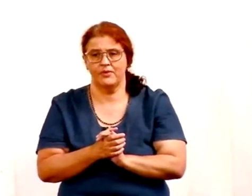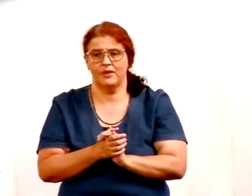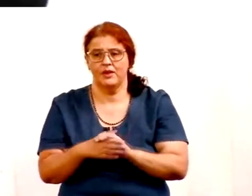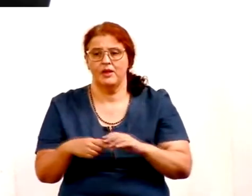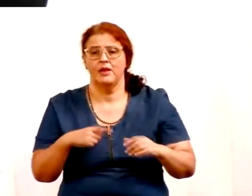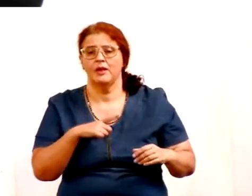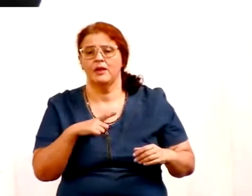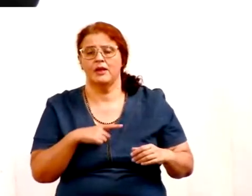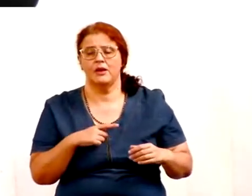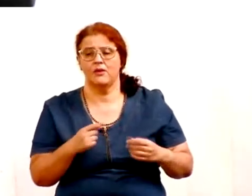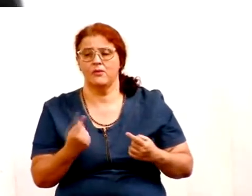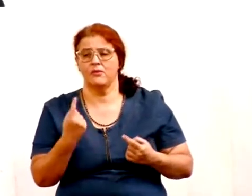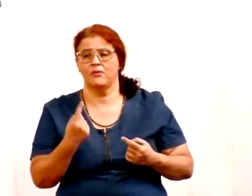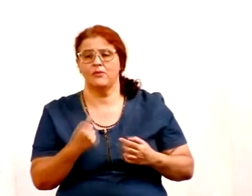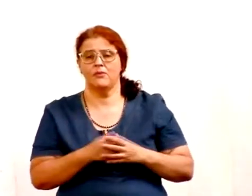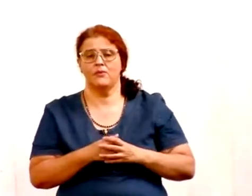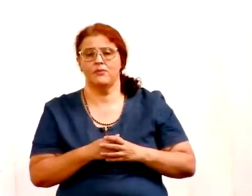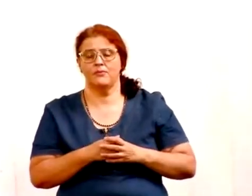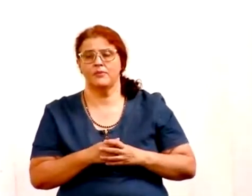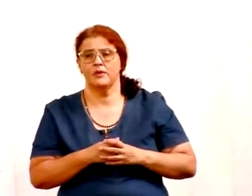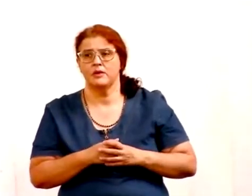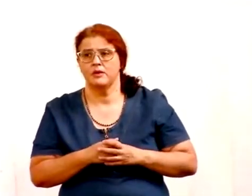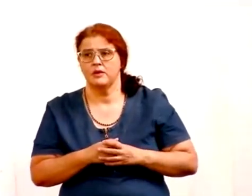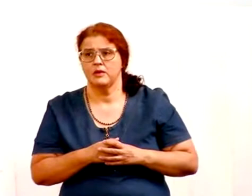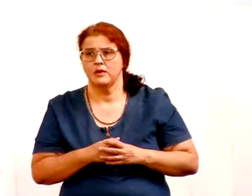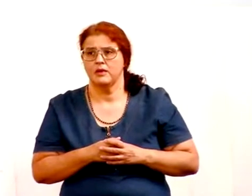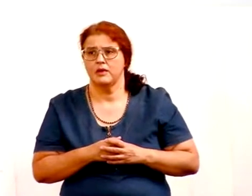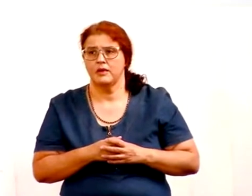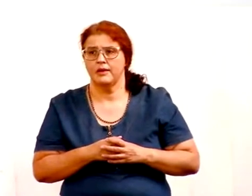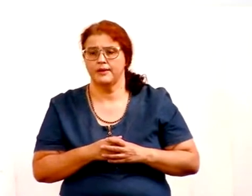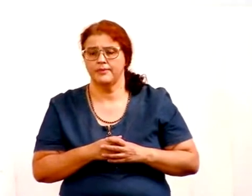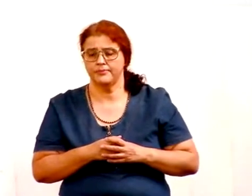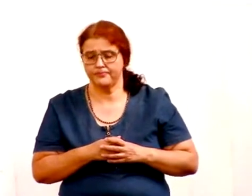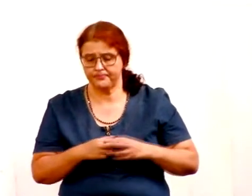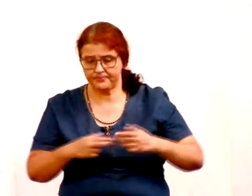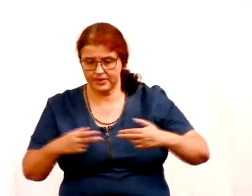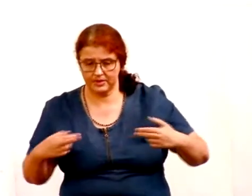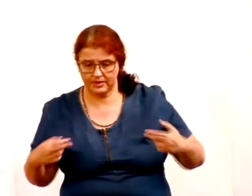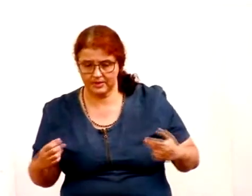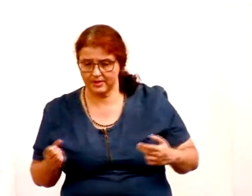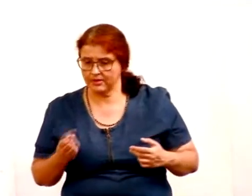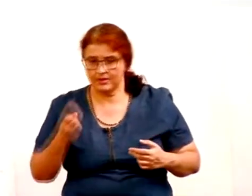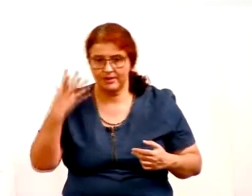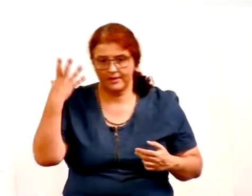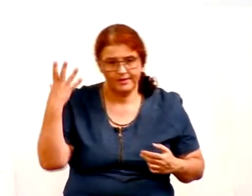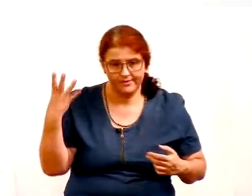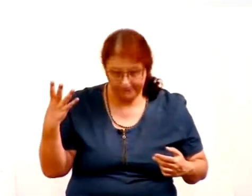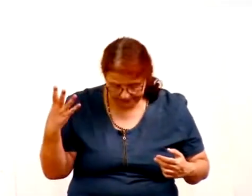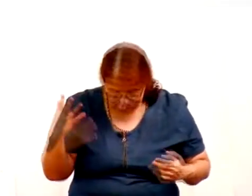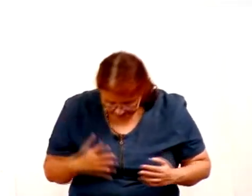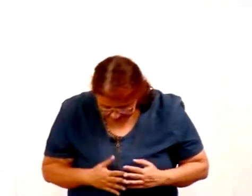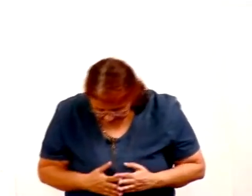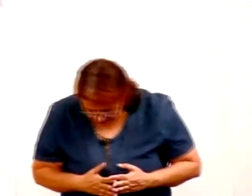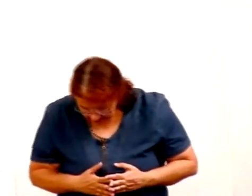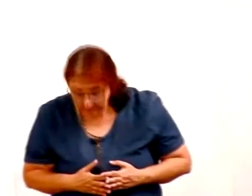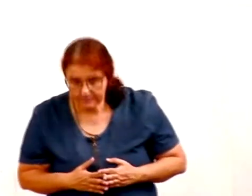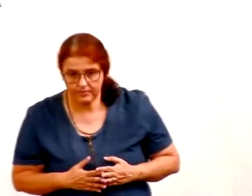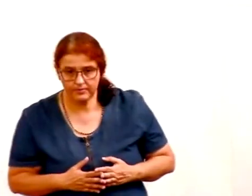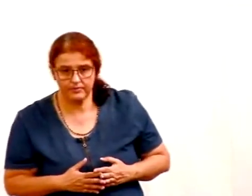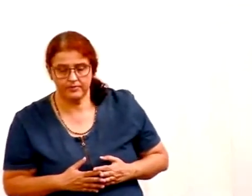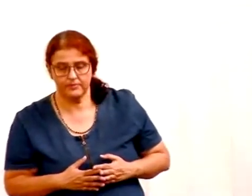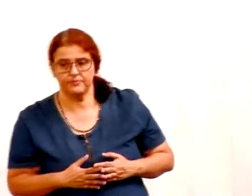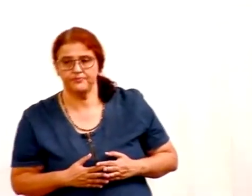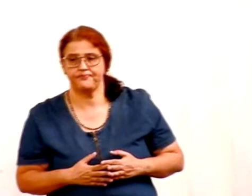ápice dentro da revelação progressiva de Deus. Deus, ao longo da história, levantou